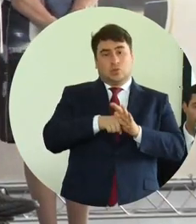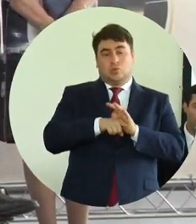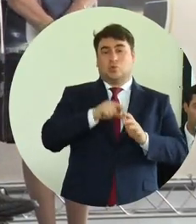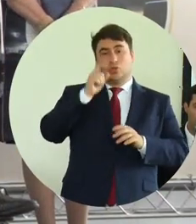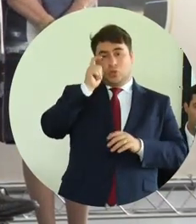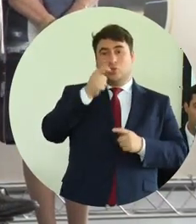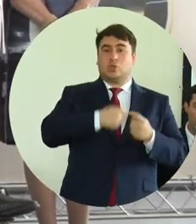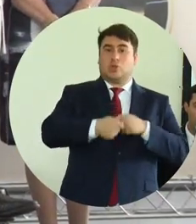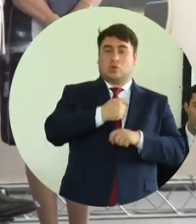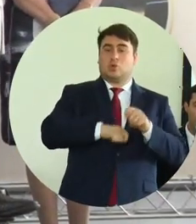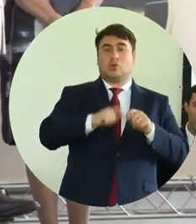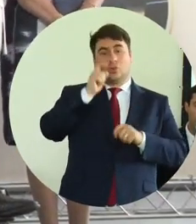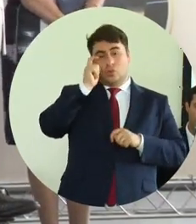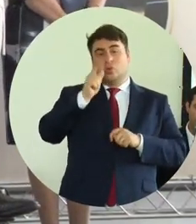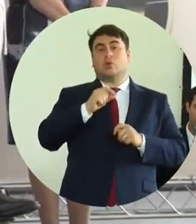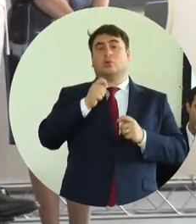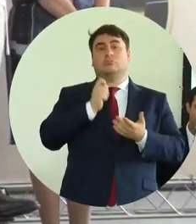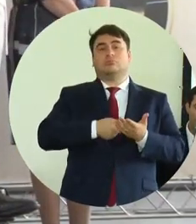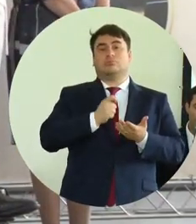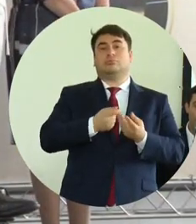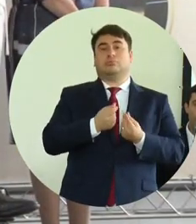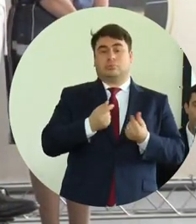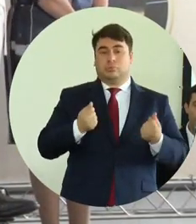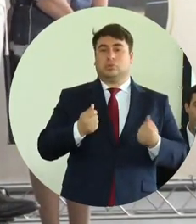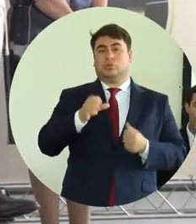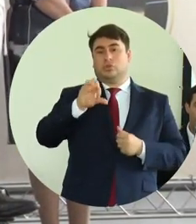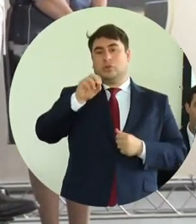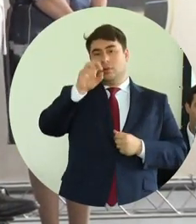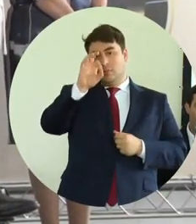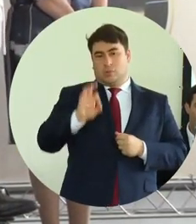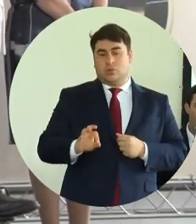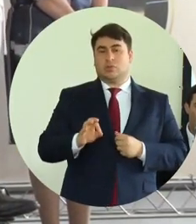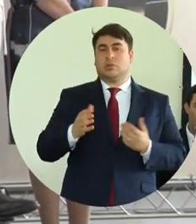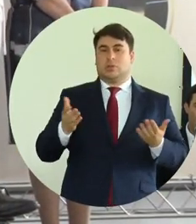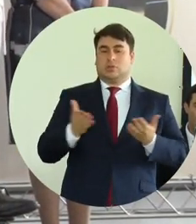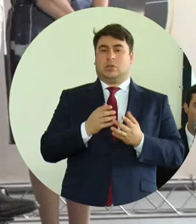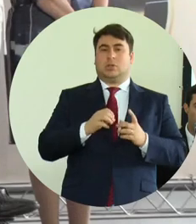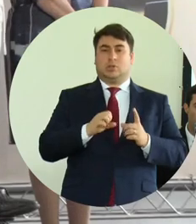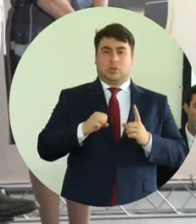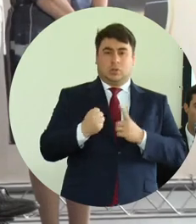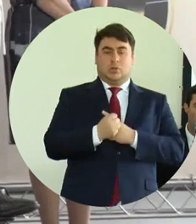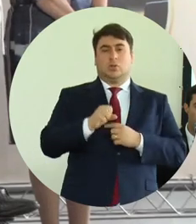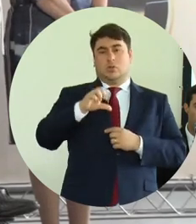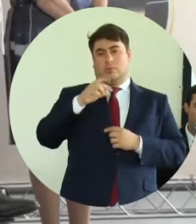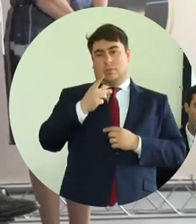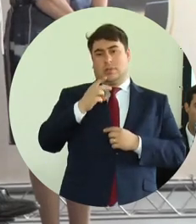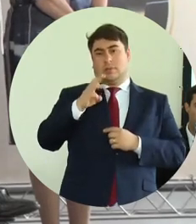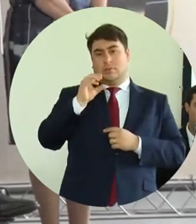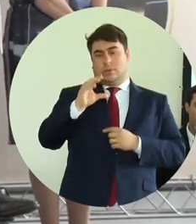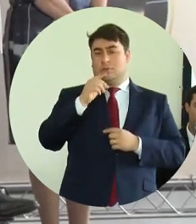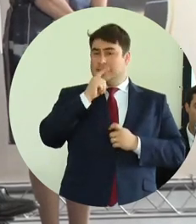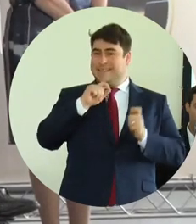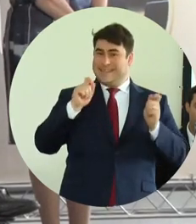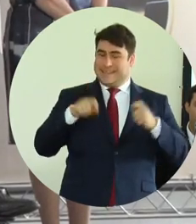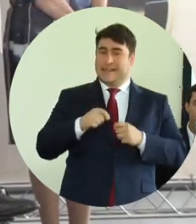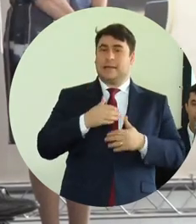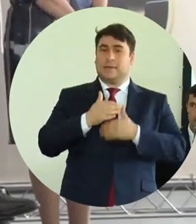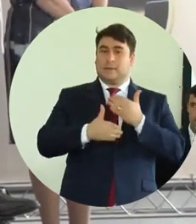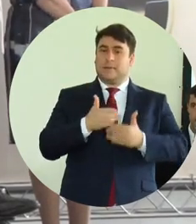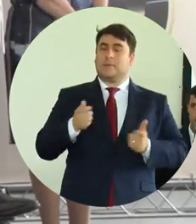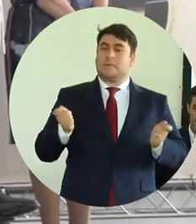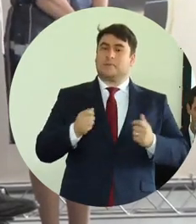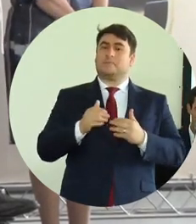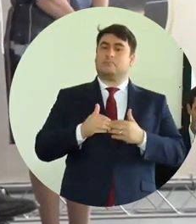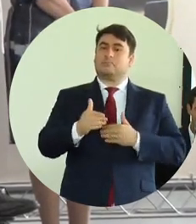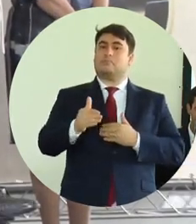de negócios e consultoria tributária. 90% dos sócios da PwC iniciaram suas carreiras através